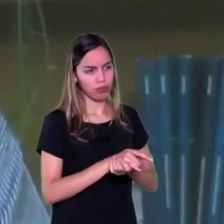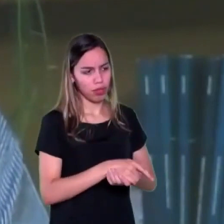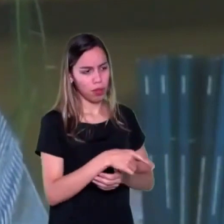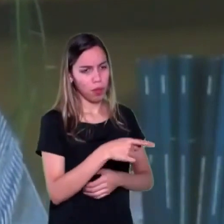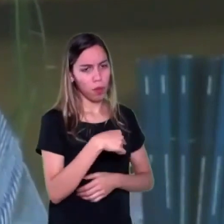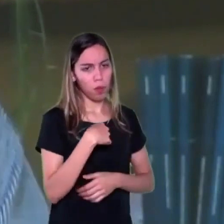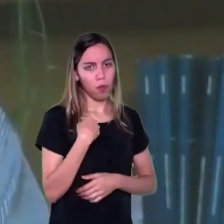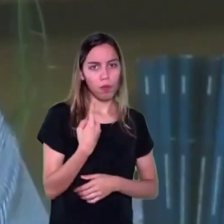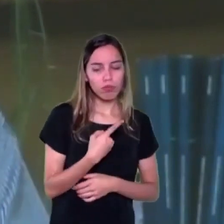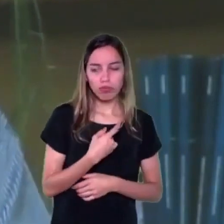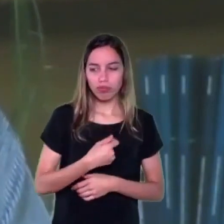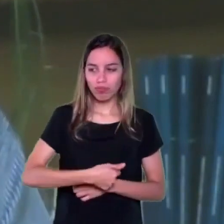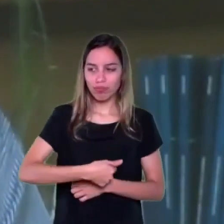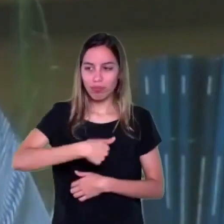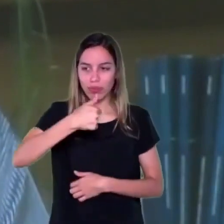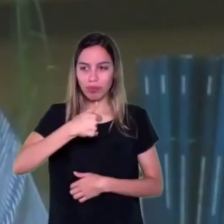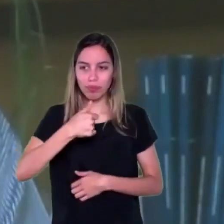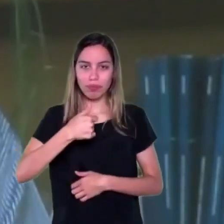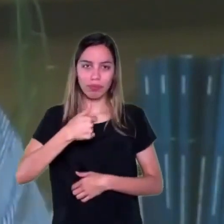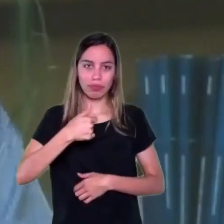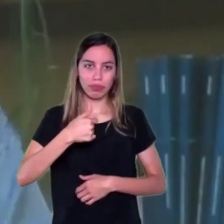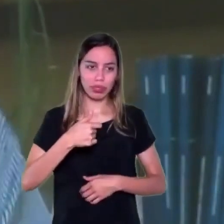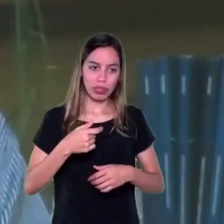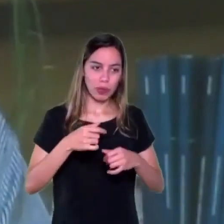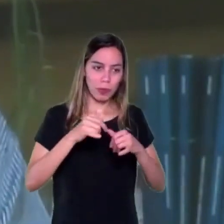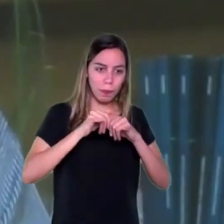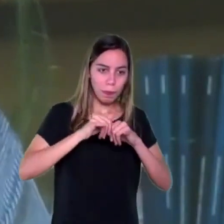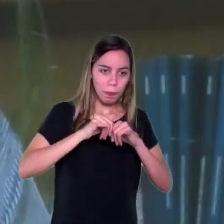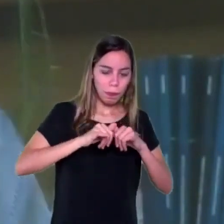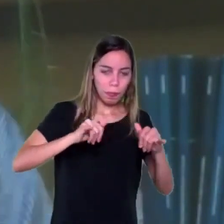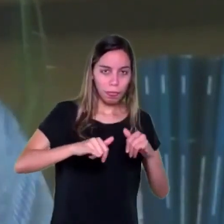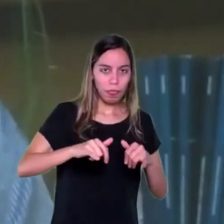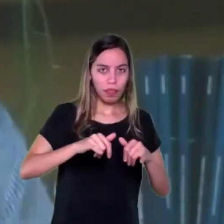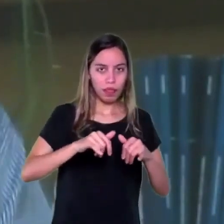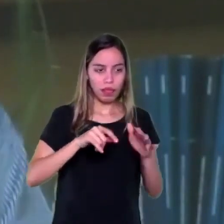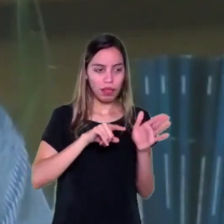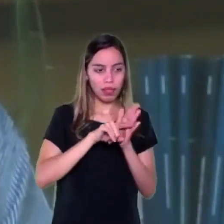primeiros ensaios de pesquisa deste livro.